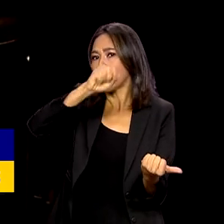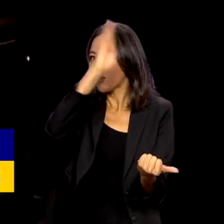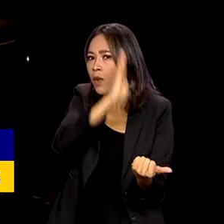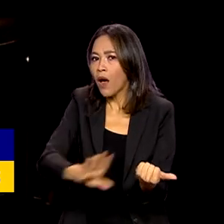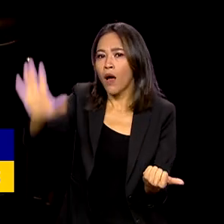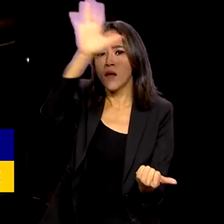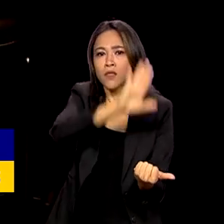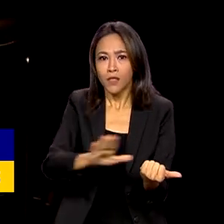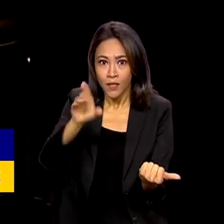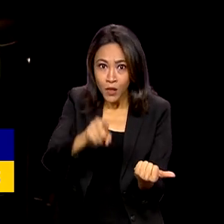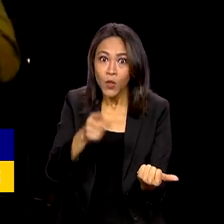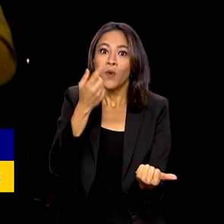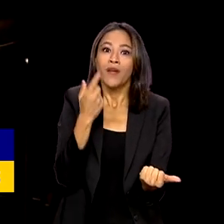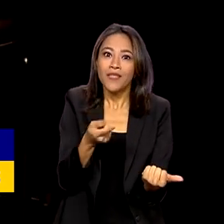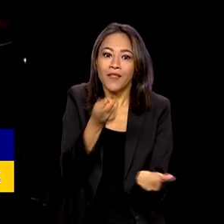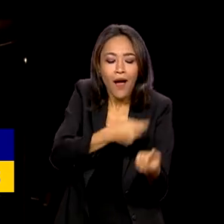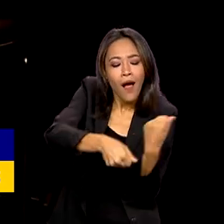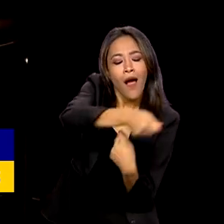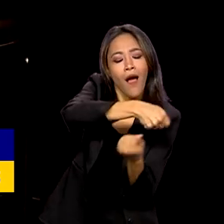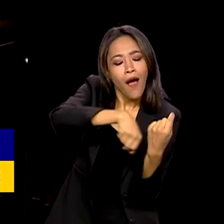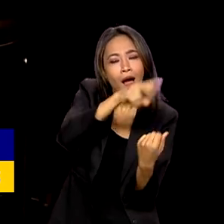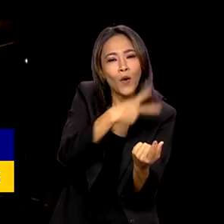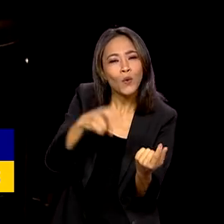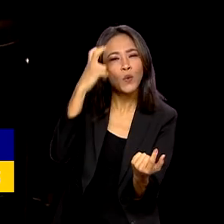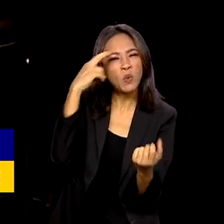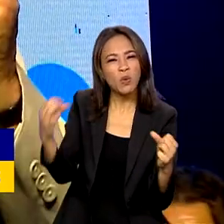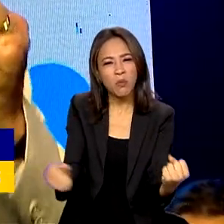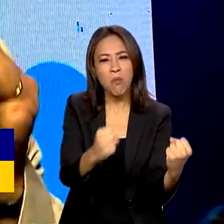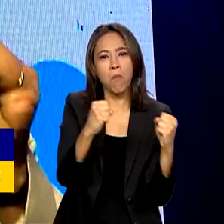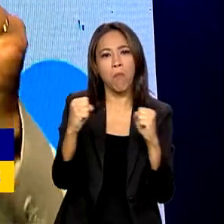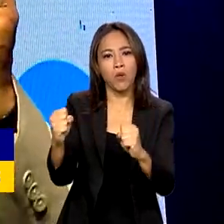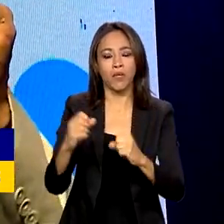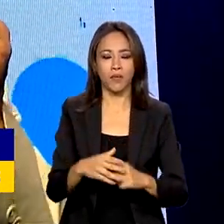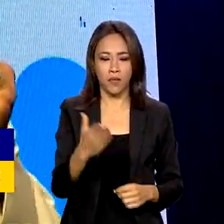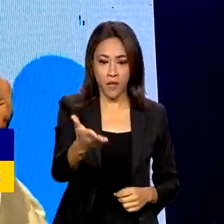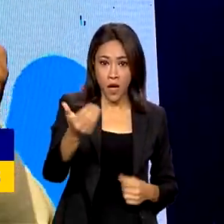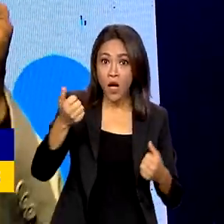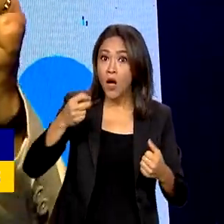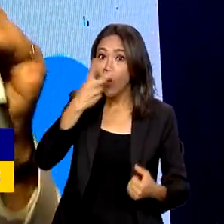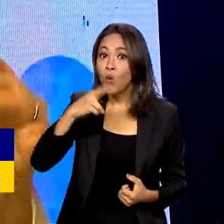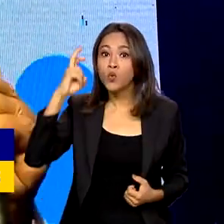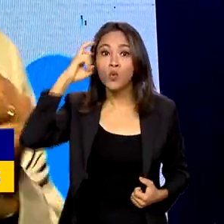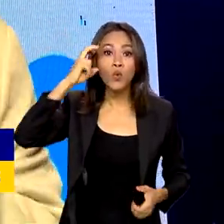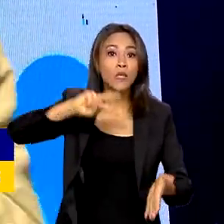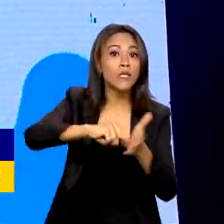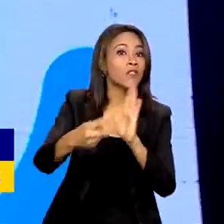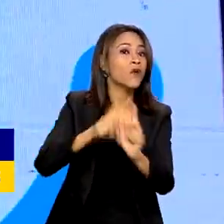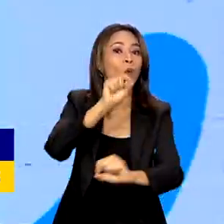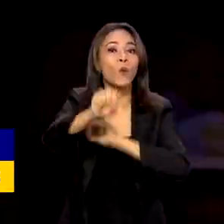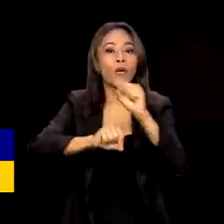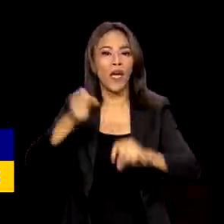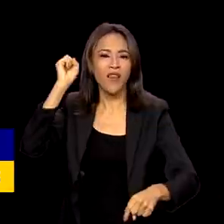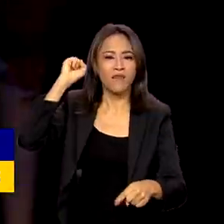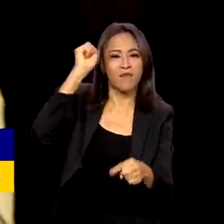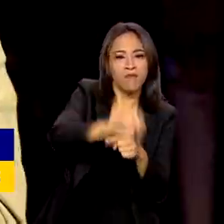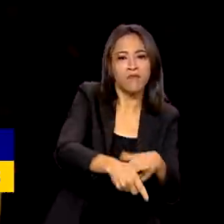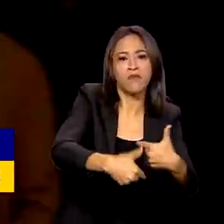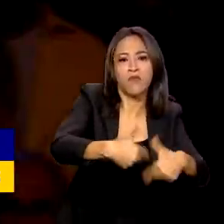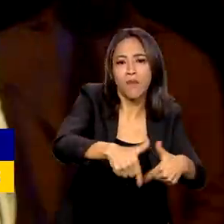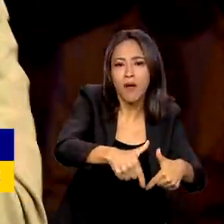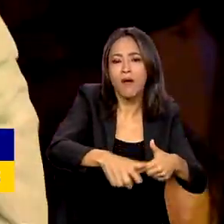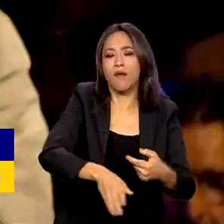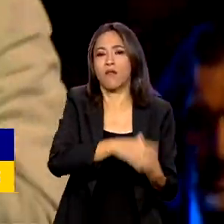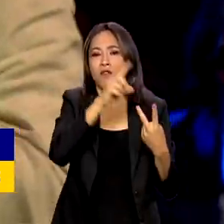economia criativa, a economia da cultura em toda a sua potência. Cultura significa emprego, cultura